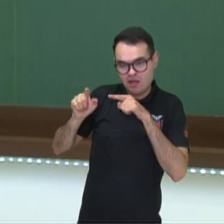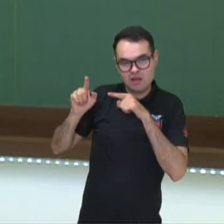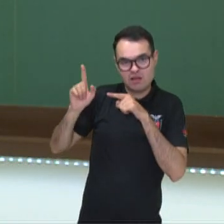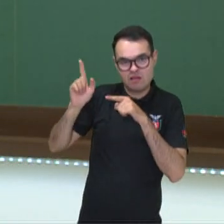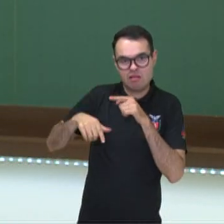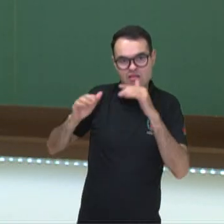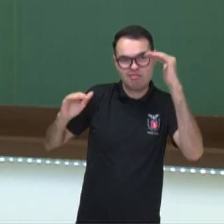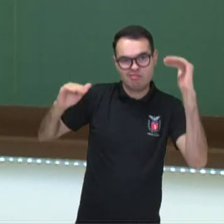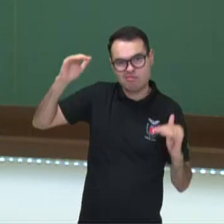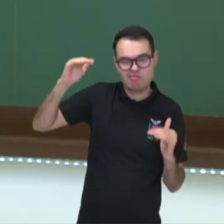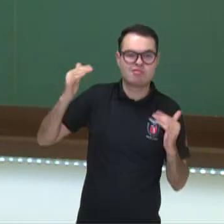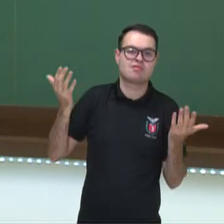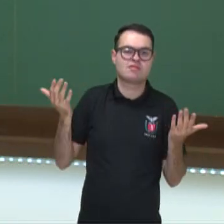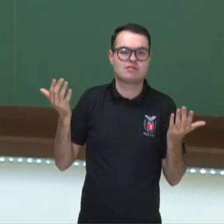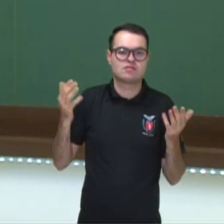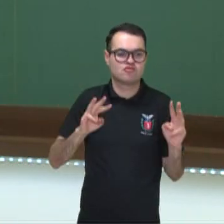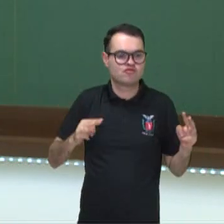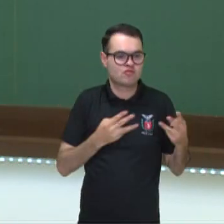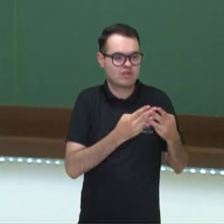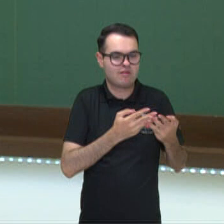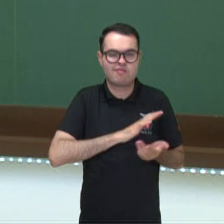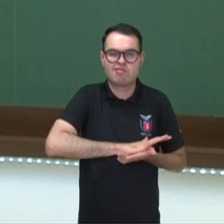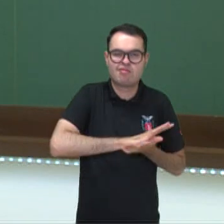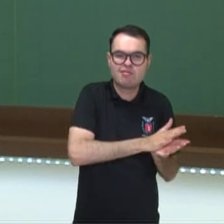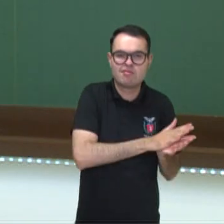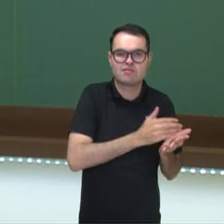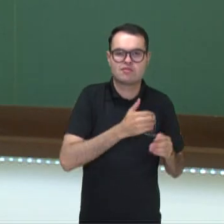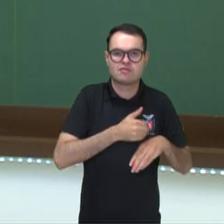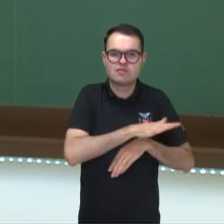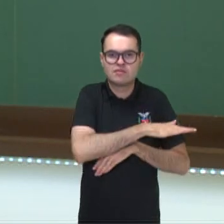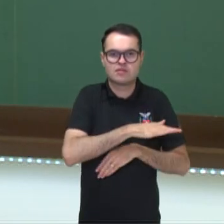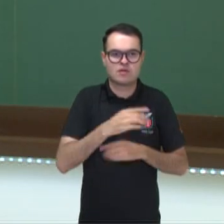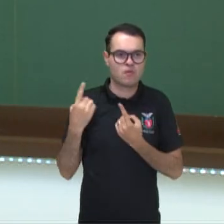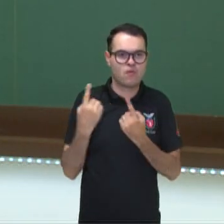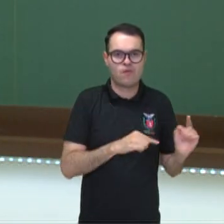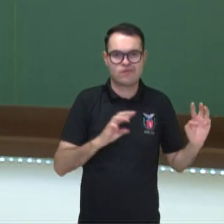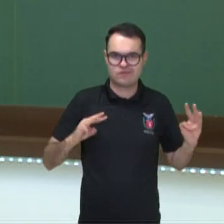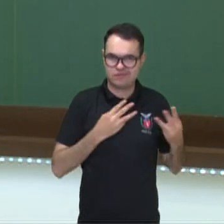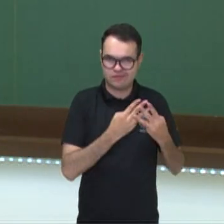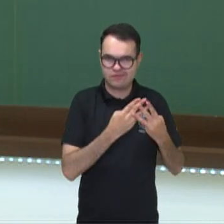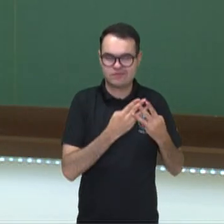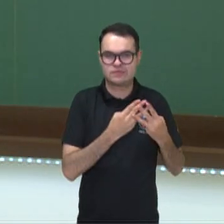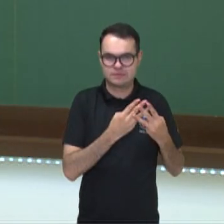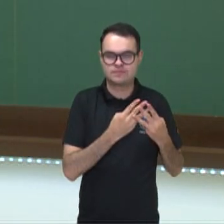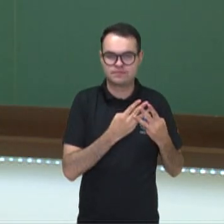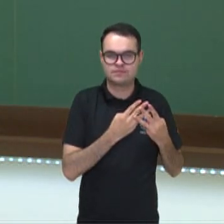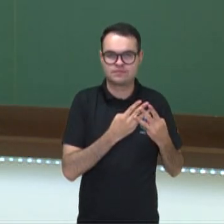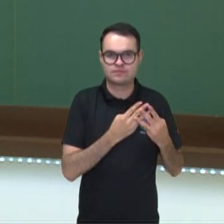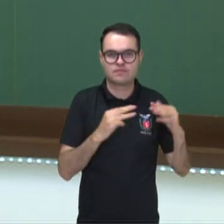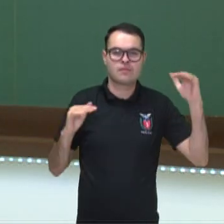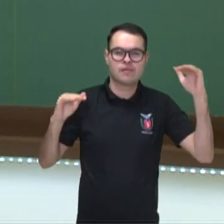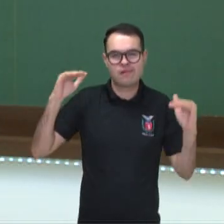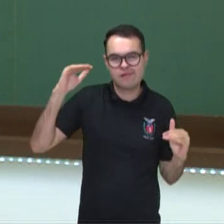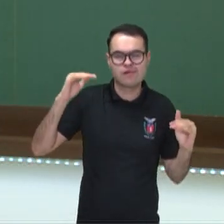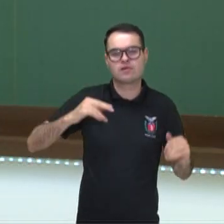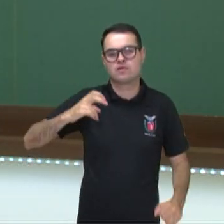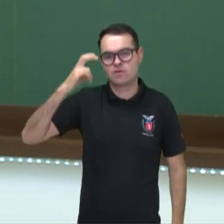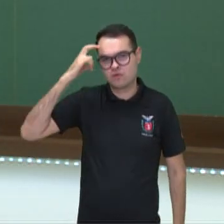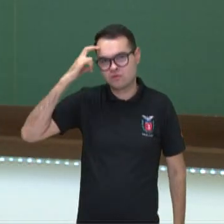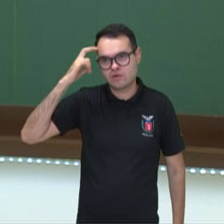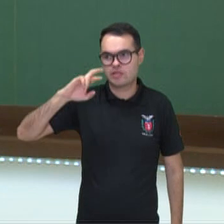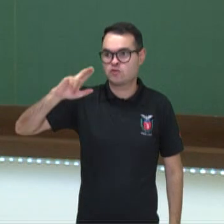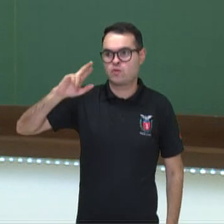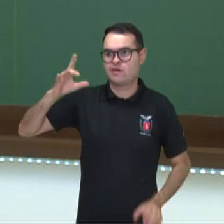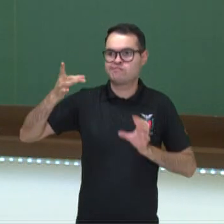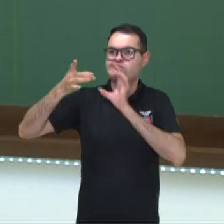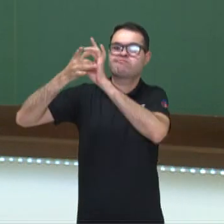deslegitimando, por exemplo, os judeus, a ideia do antissemitismo, desprestigiando culturas que não fossem